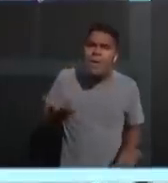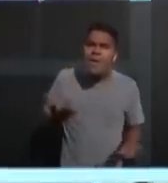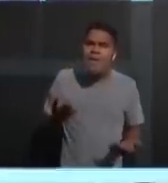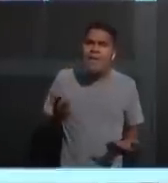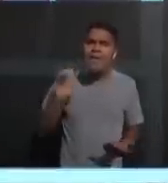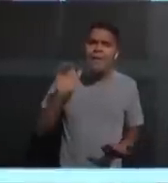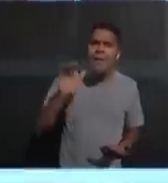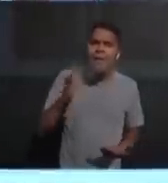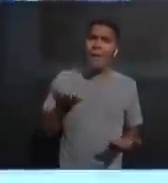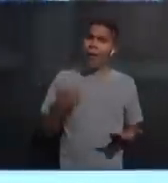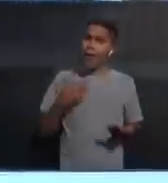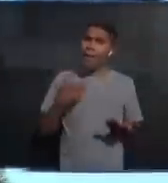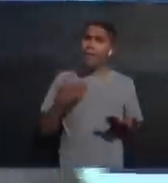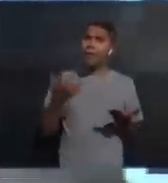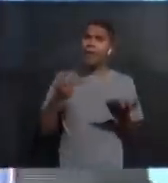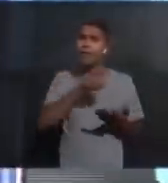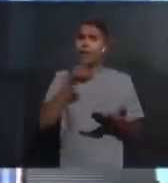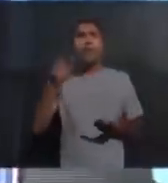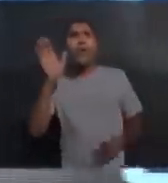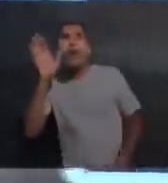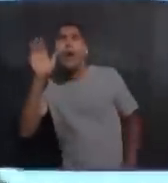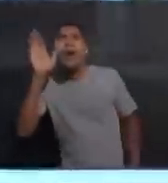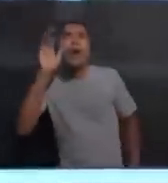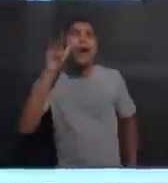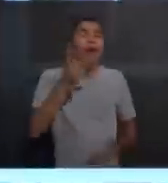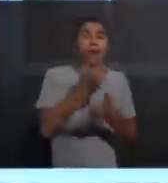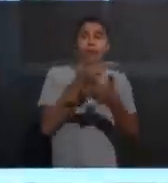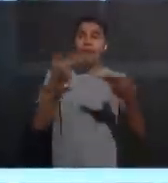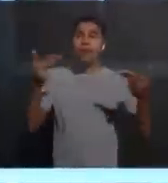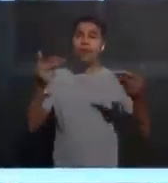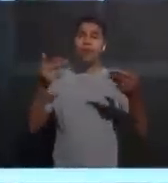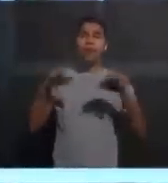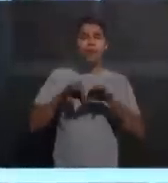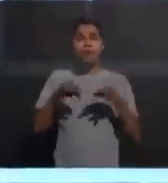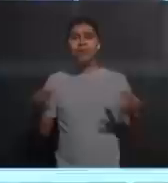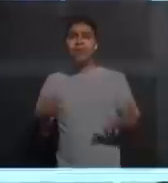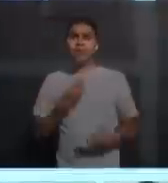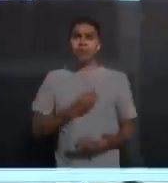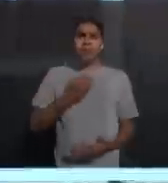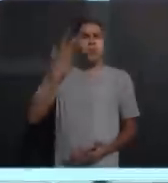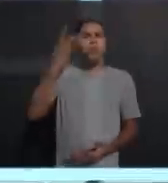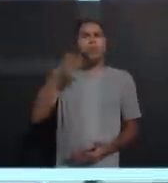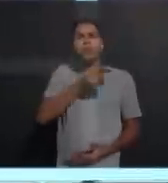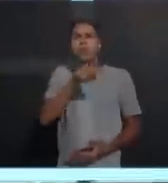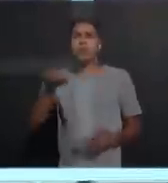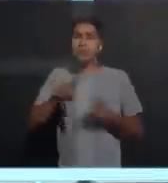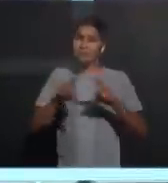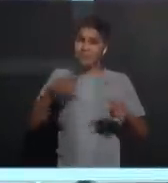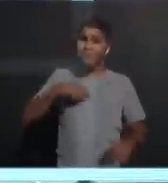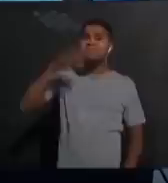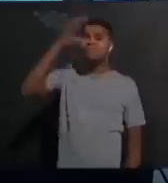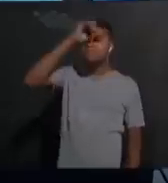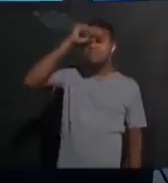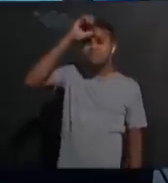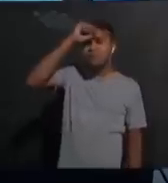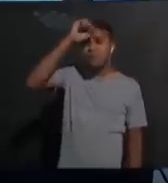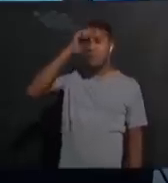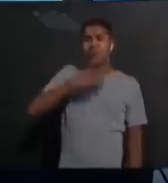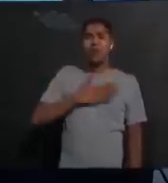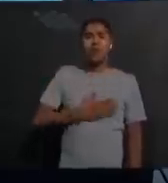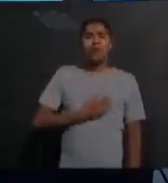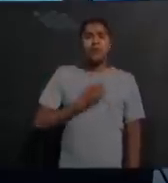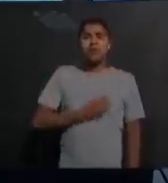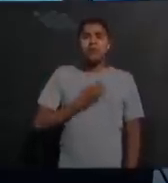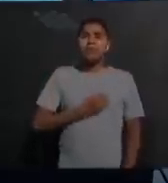eu quero te levar a contemplar as coisas simples da vida eu não sei vocês mas eu aprendi muito na minha vida